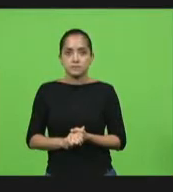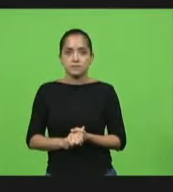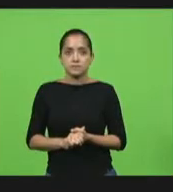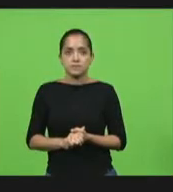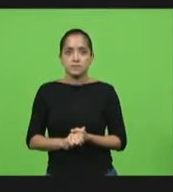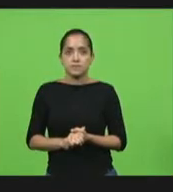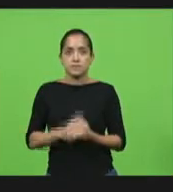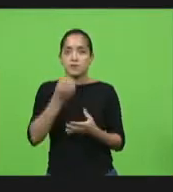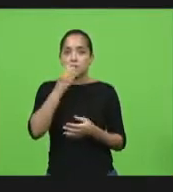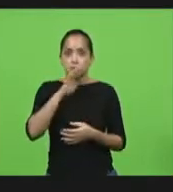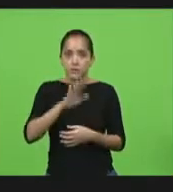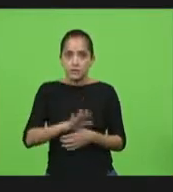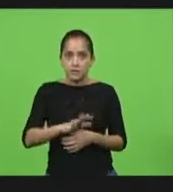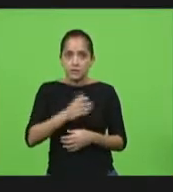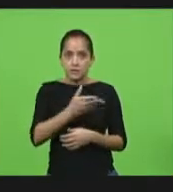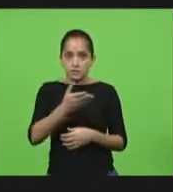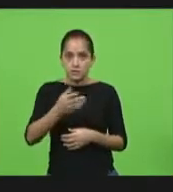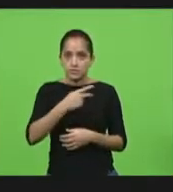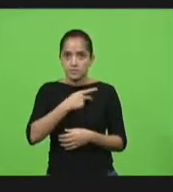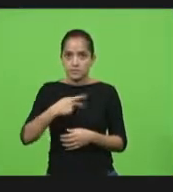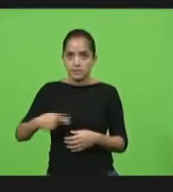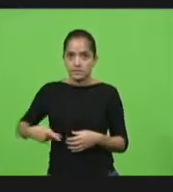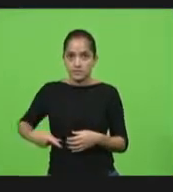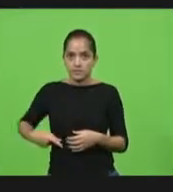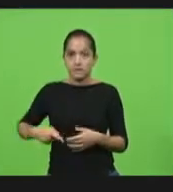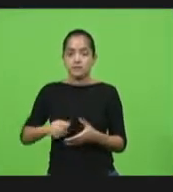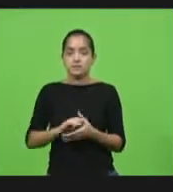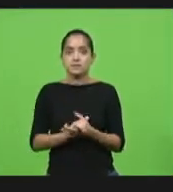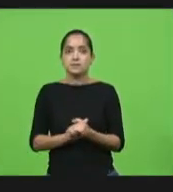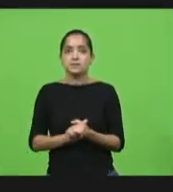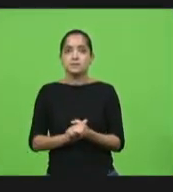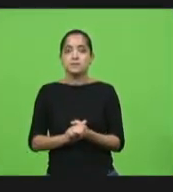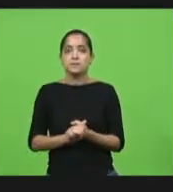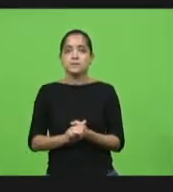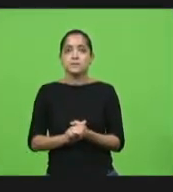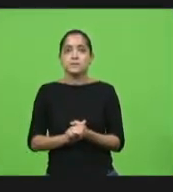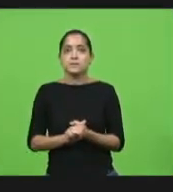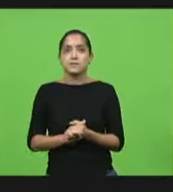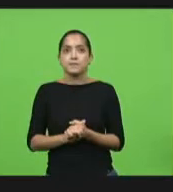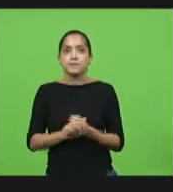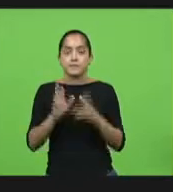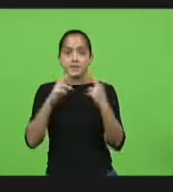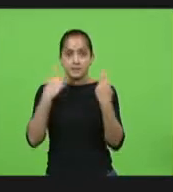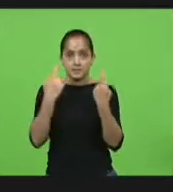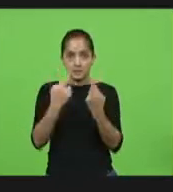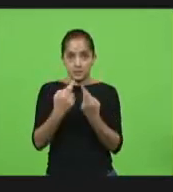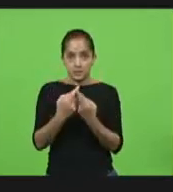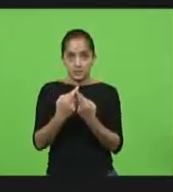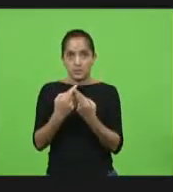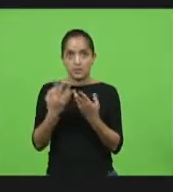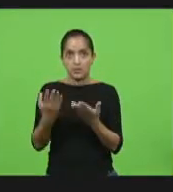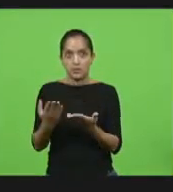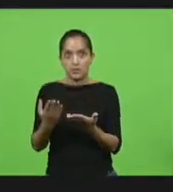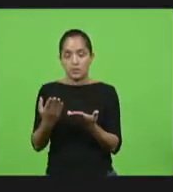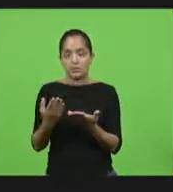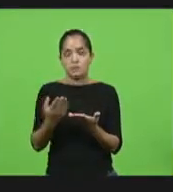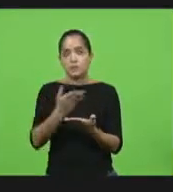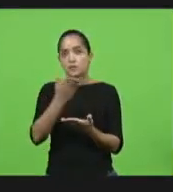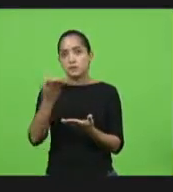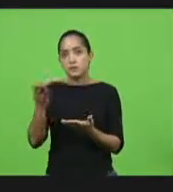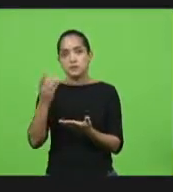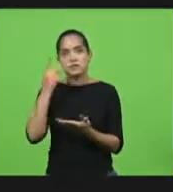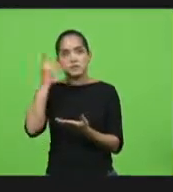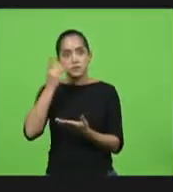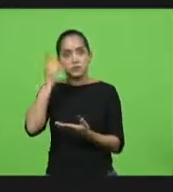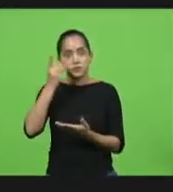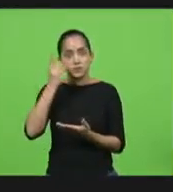Boa tarde, presidente Sargento Lima, presidente dessa reunião. Boa tarde, demais colegas. Boa